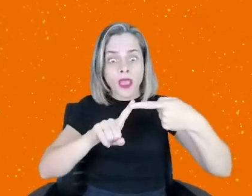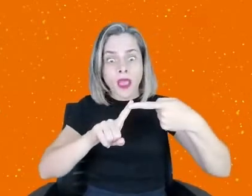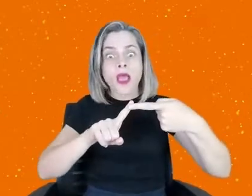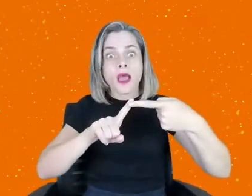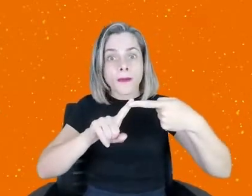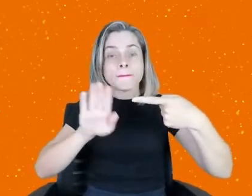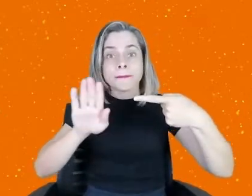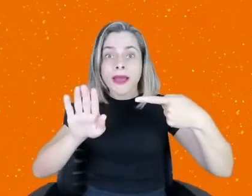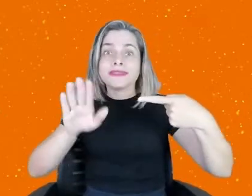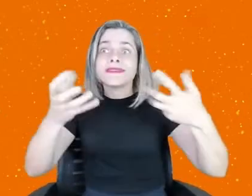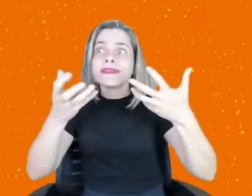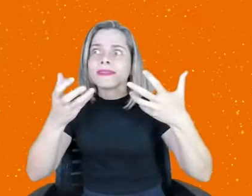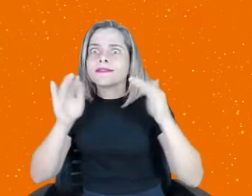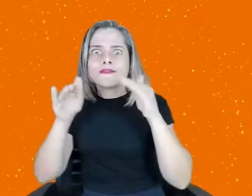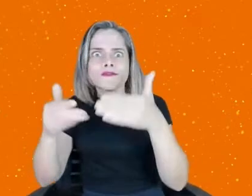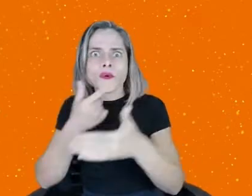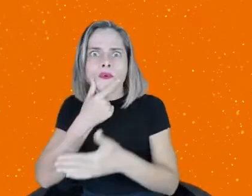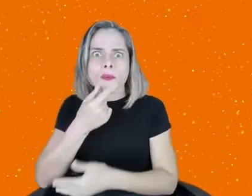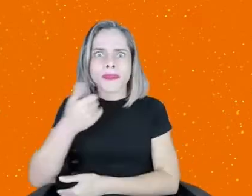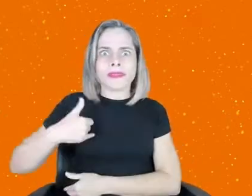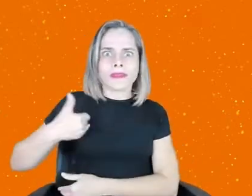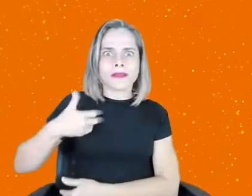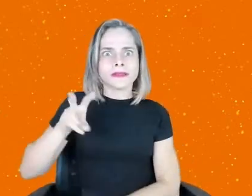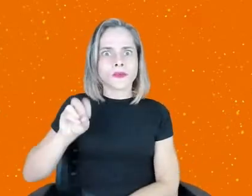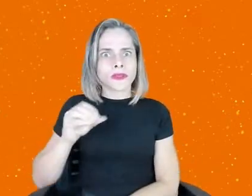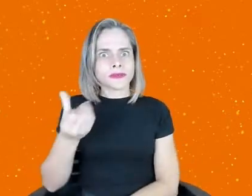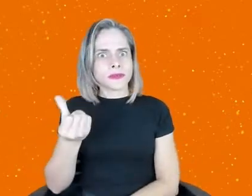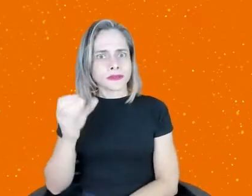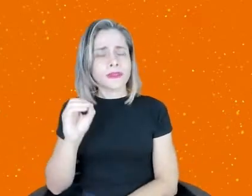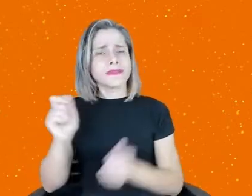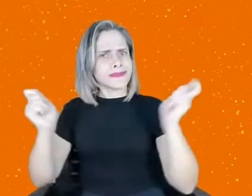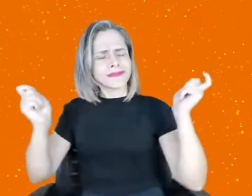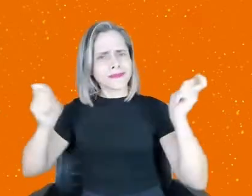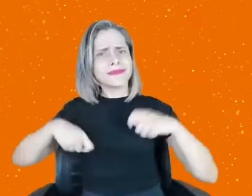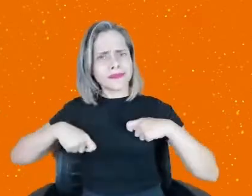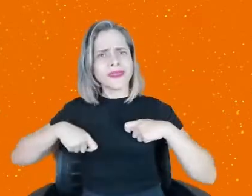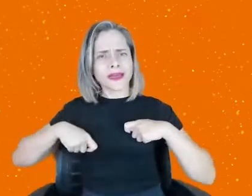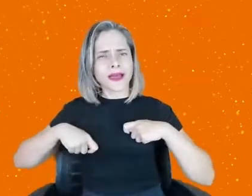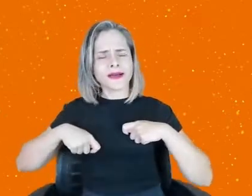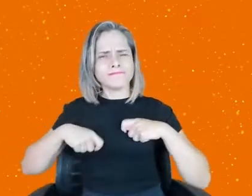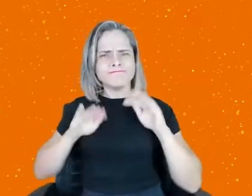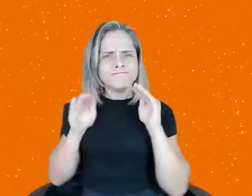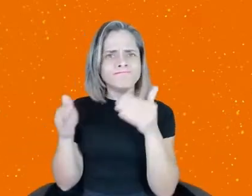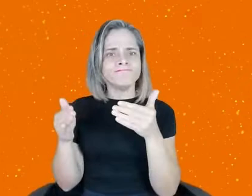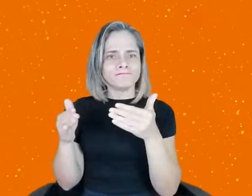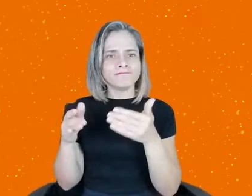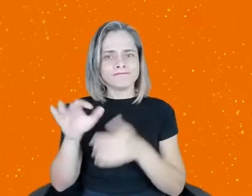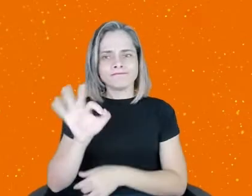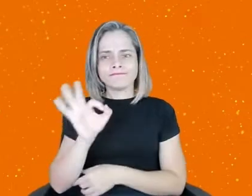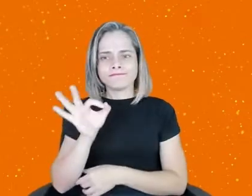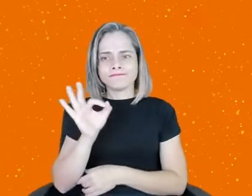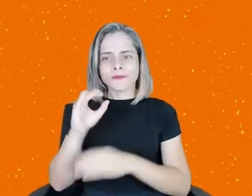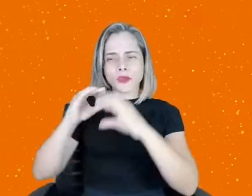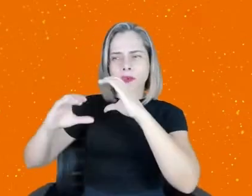quer falar só com homens de 50 60 anos você consegue fazer a segmentação então algumas coisas me vem à